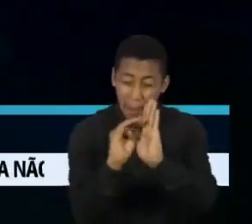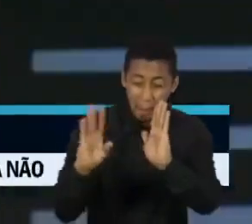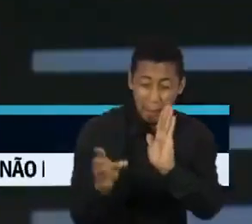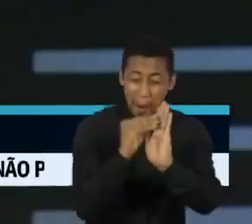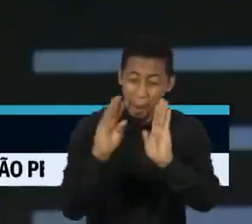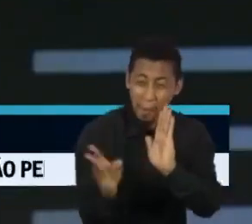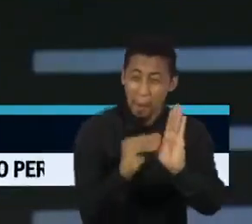uma